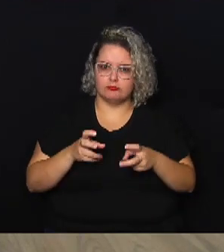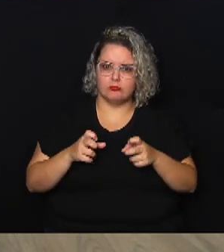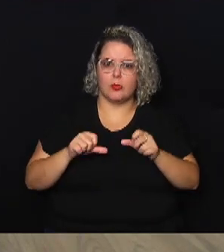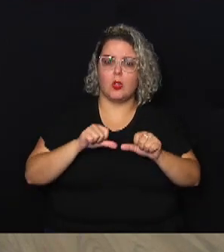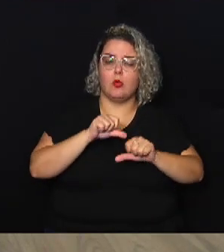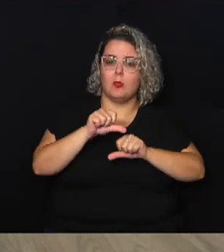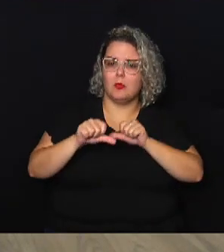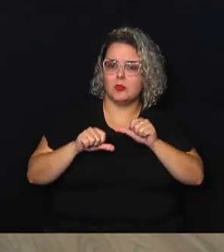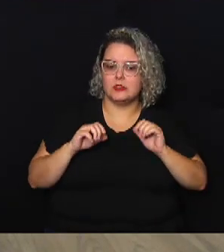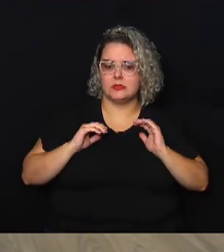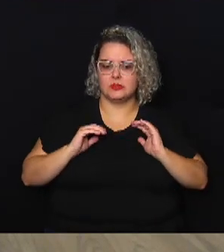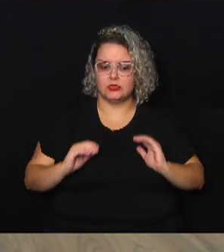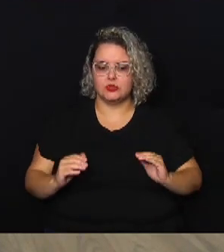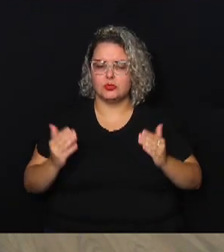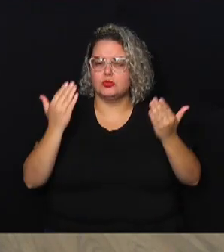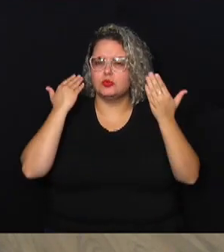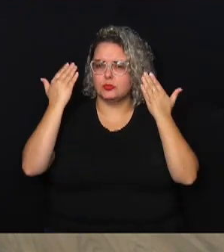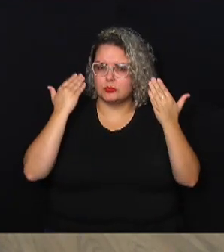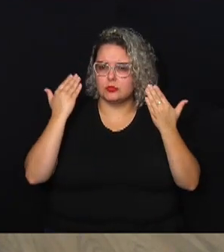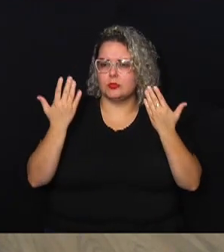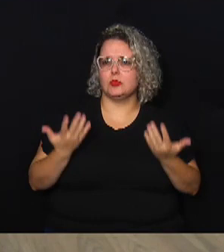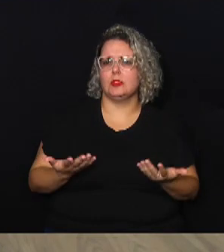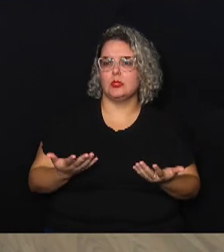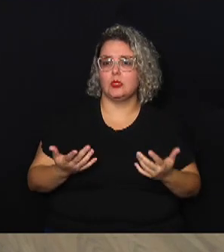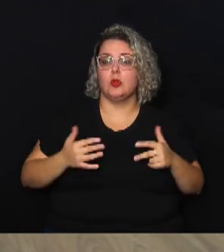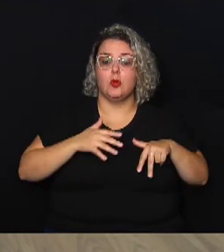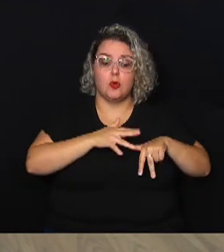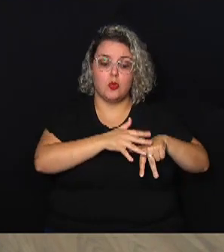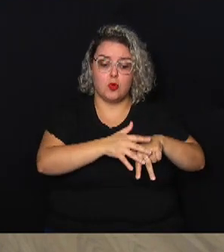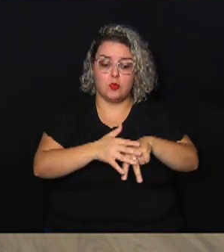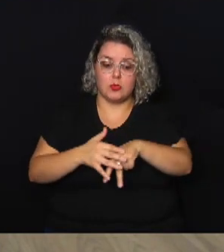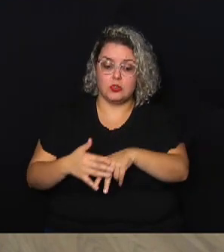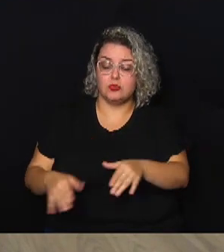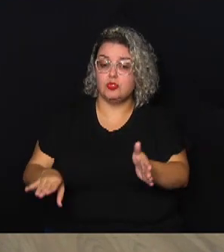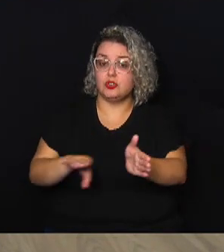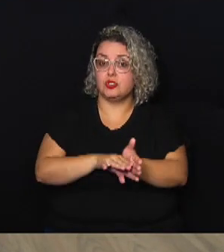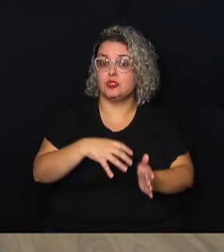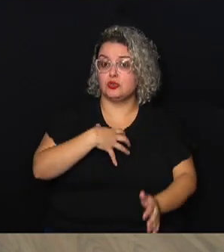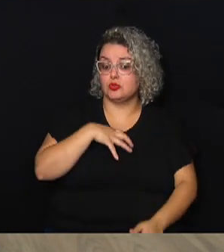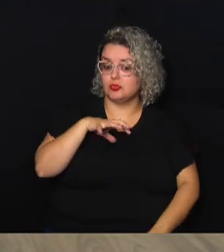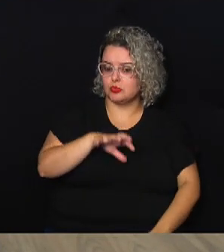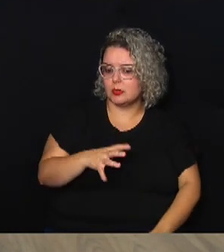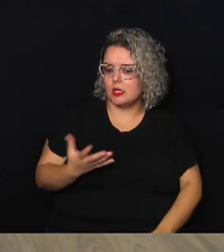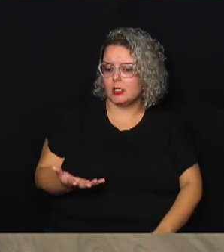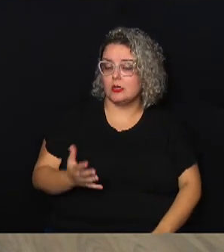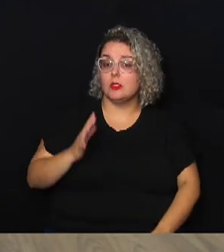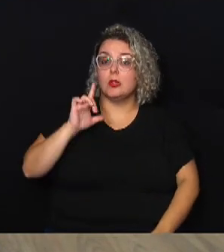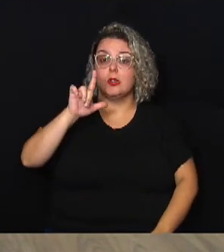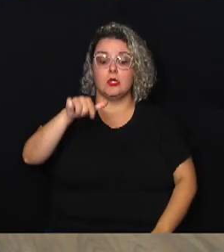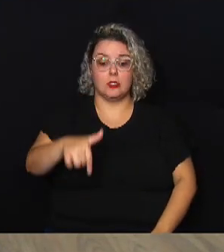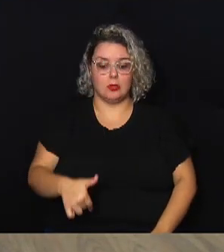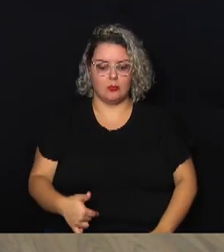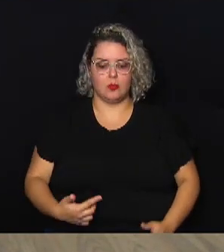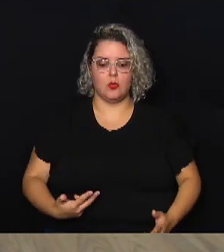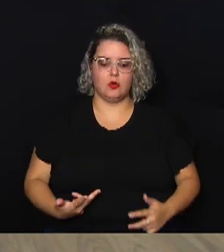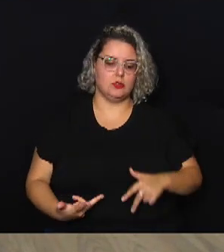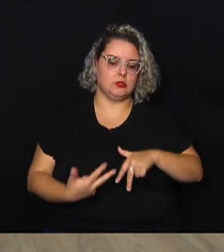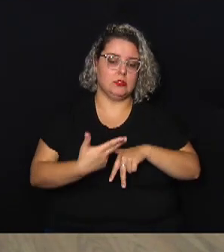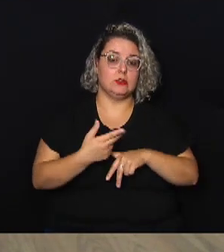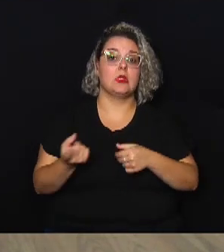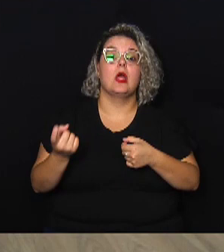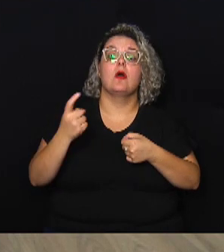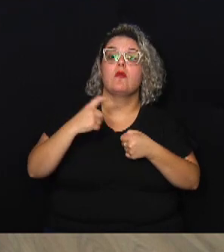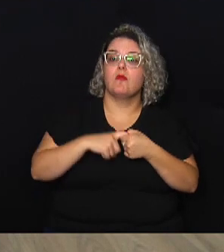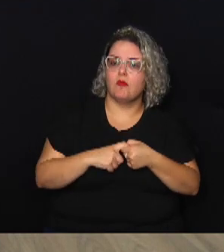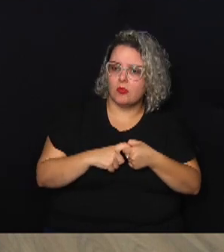no comportamento, no psicológico? O paciente chega de um jeito e logo depois que faz a cirurgia, no retorno aí, o